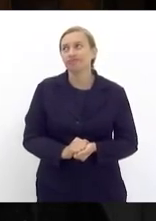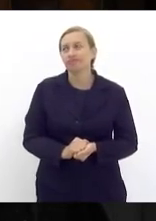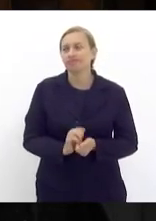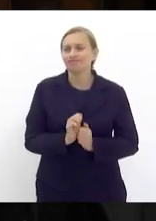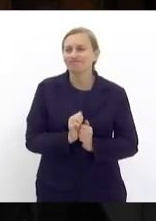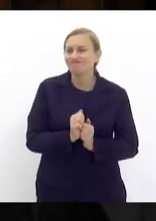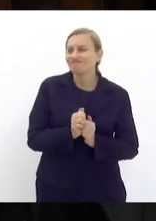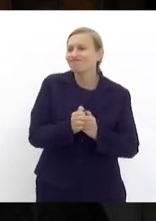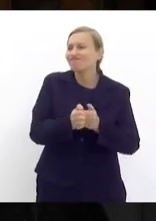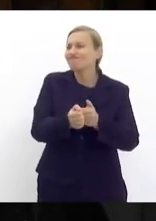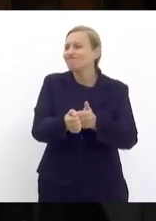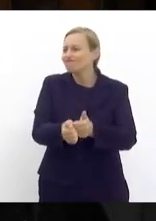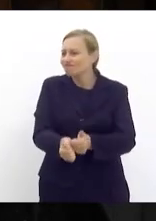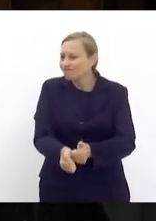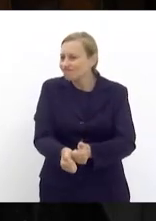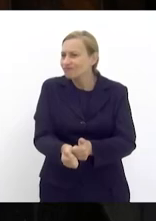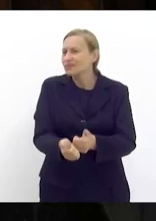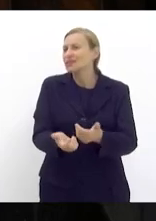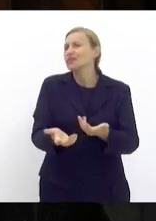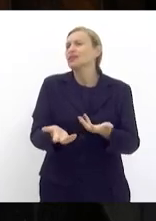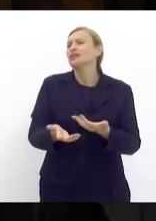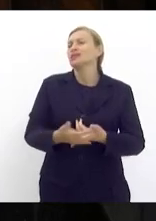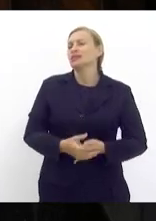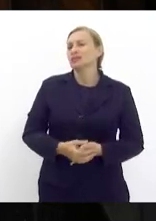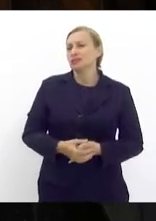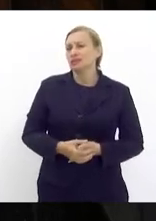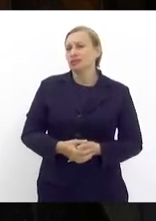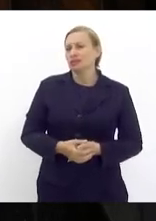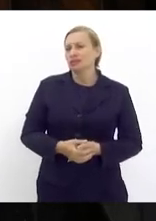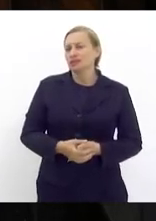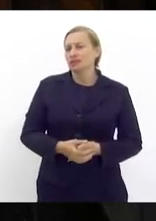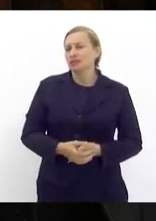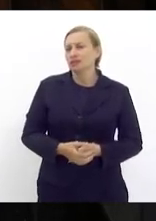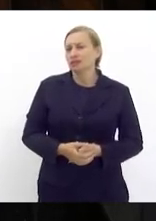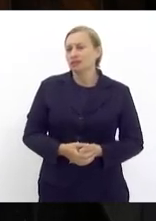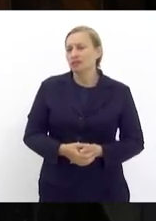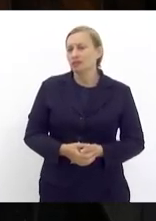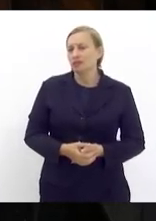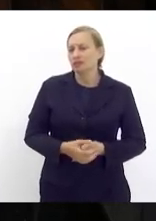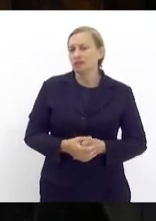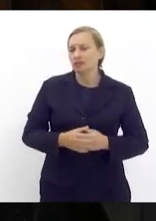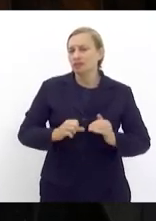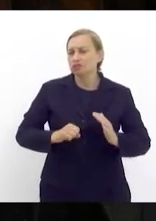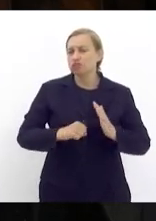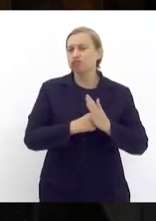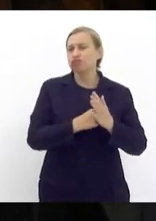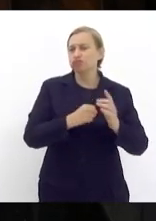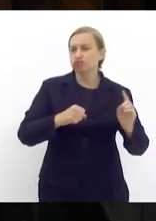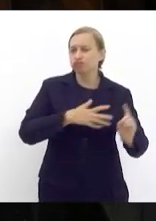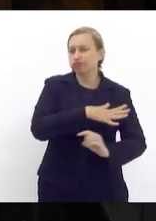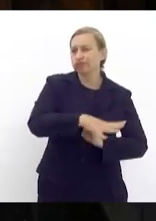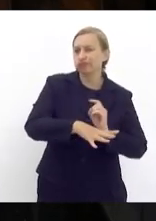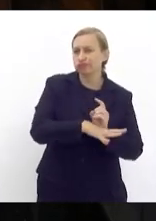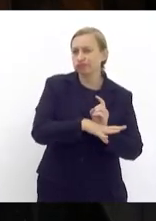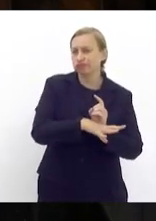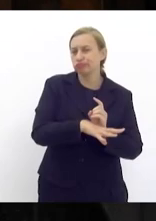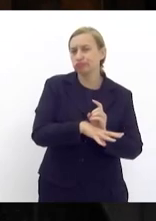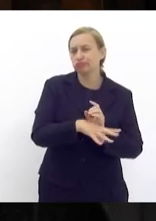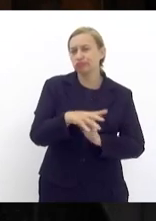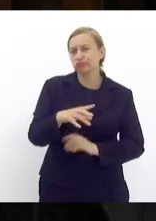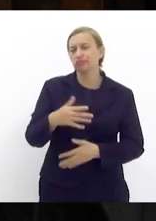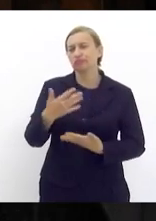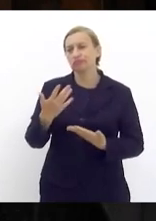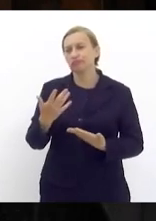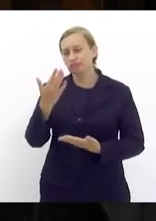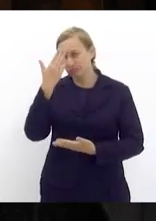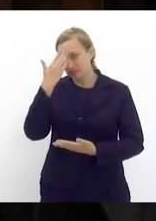caminhando a passos largos para um impasse social, senhora presidente, sem precedente. Muito